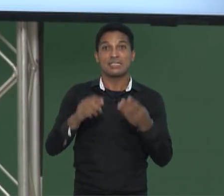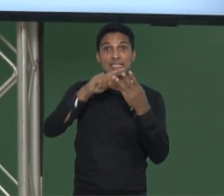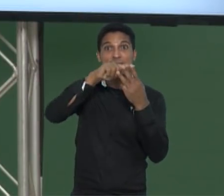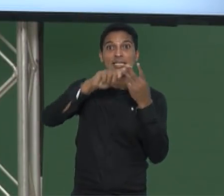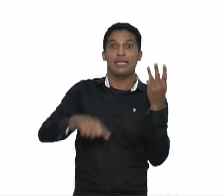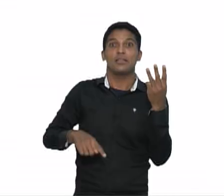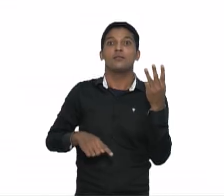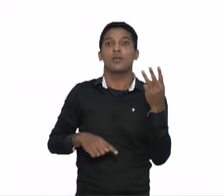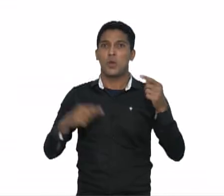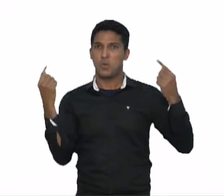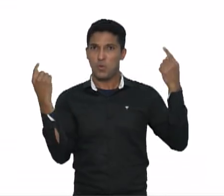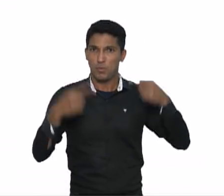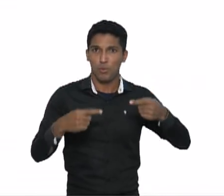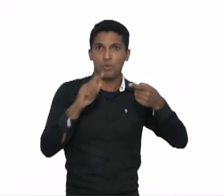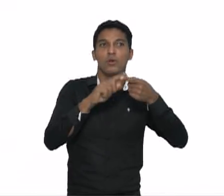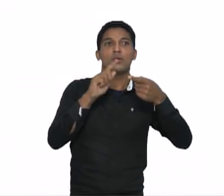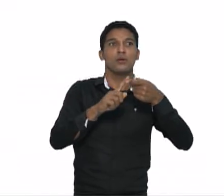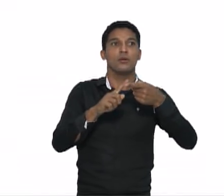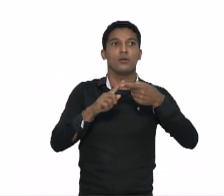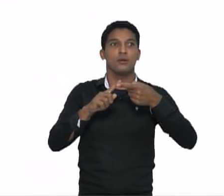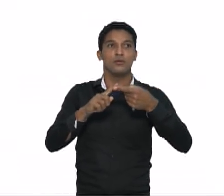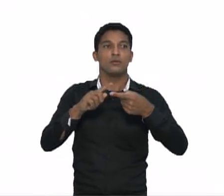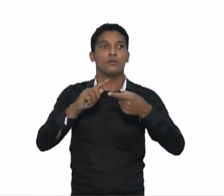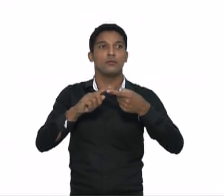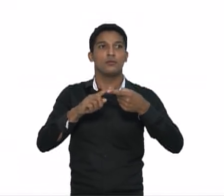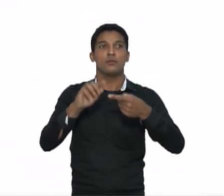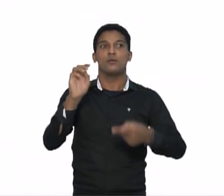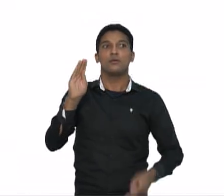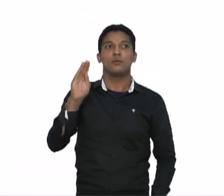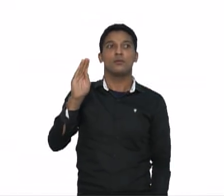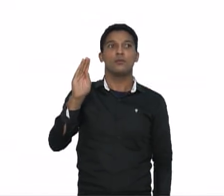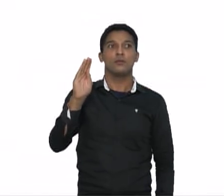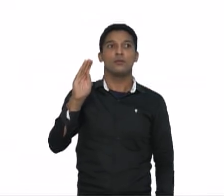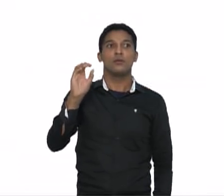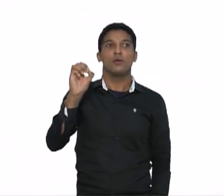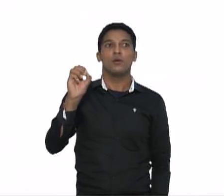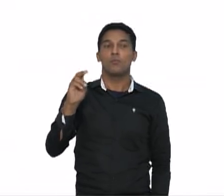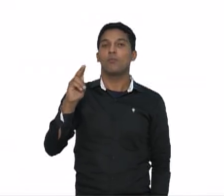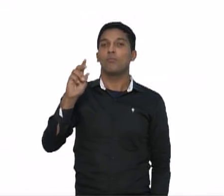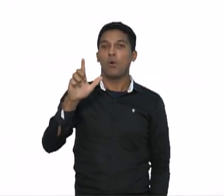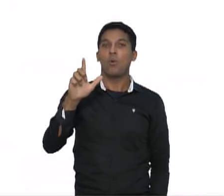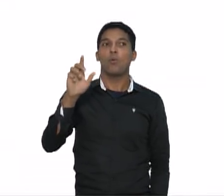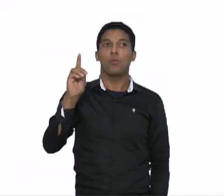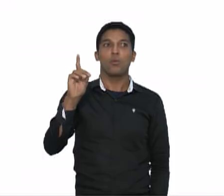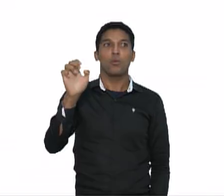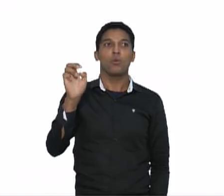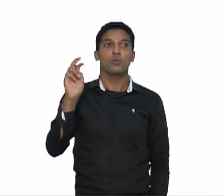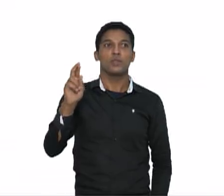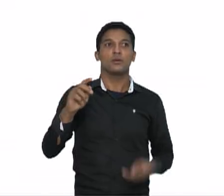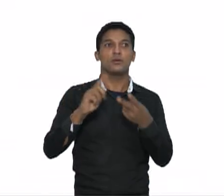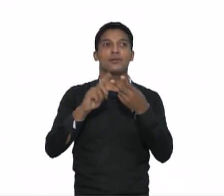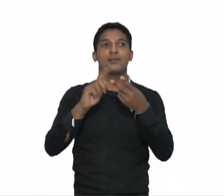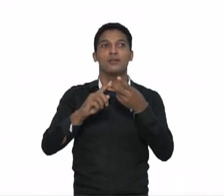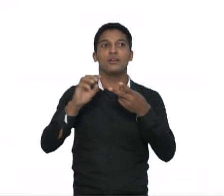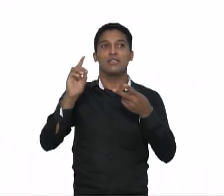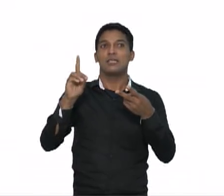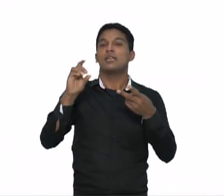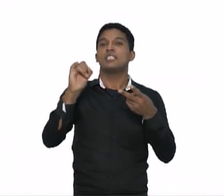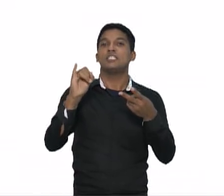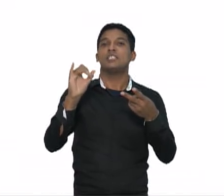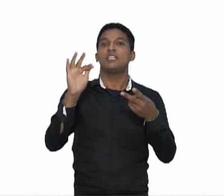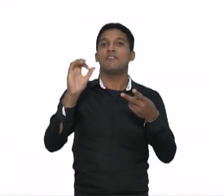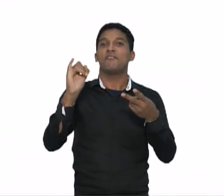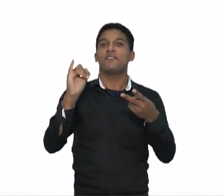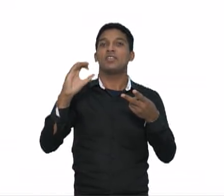provas: a boulder, a escalada de dificuldade, ou lead, e a escalada de